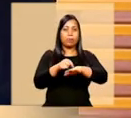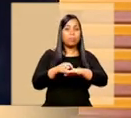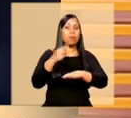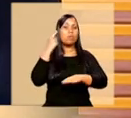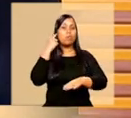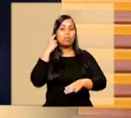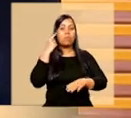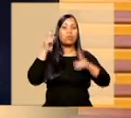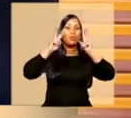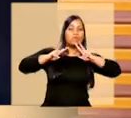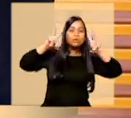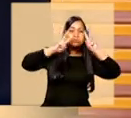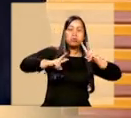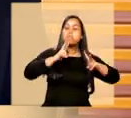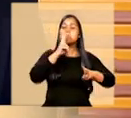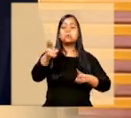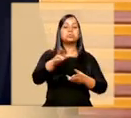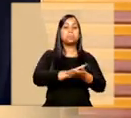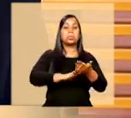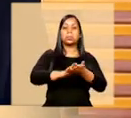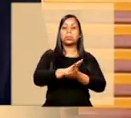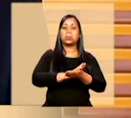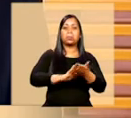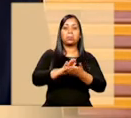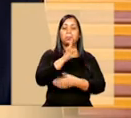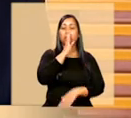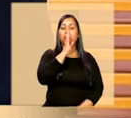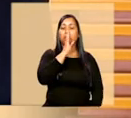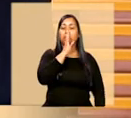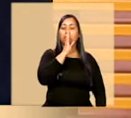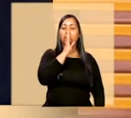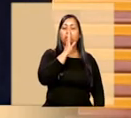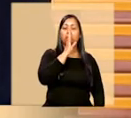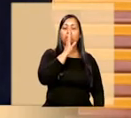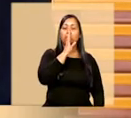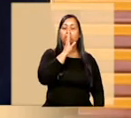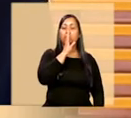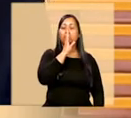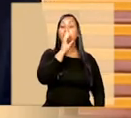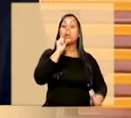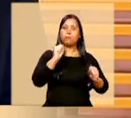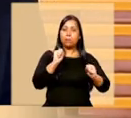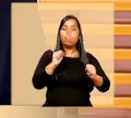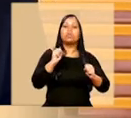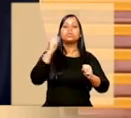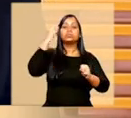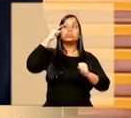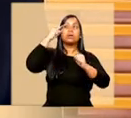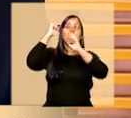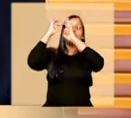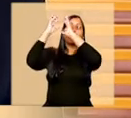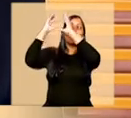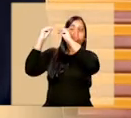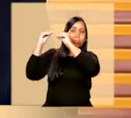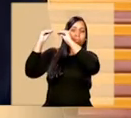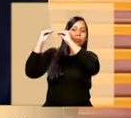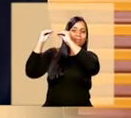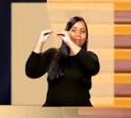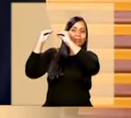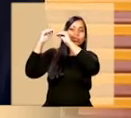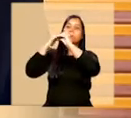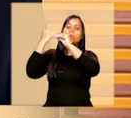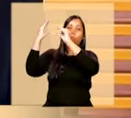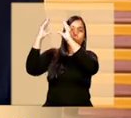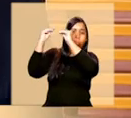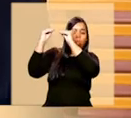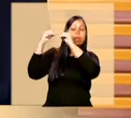dolorosos, estímulos auditivos, visuais, e a pessoa não responde a nada. Então, esse é um paciente que pode ser que esteja em morte cefálica. E a gente